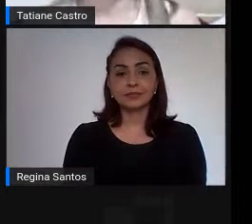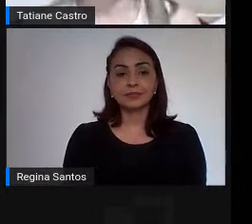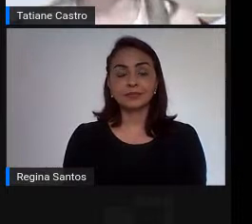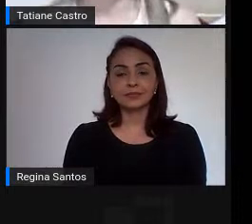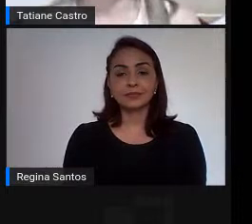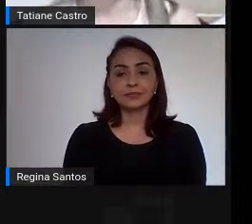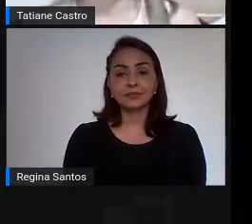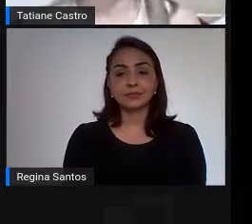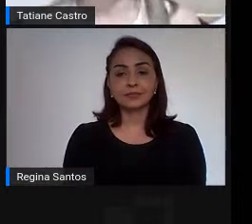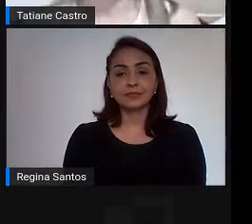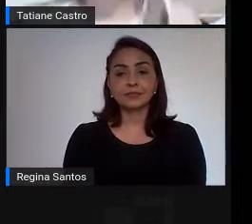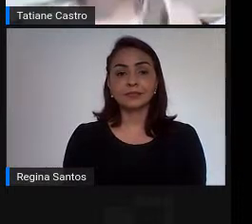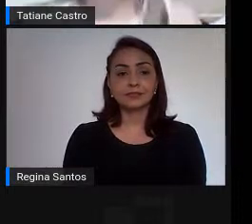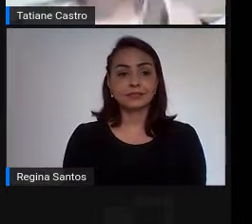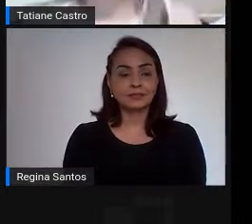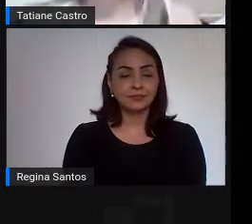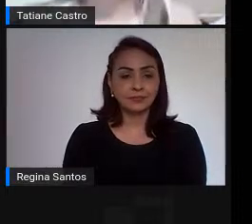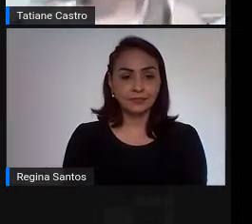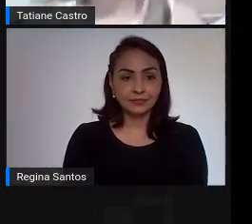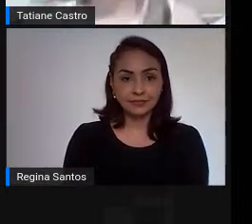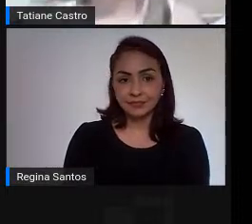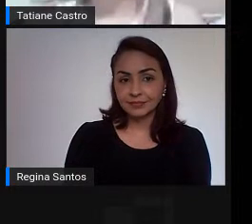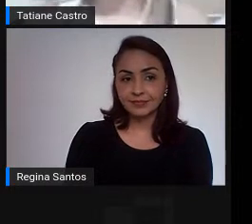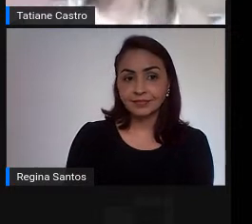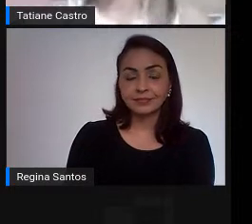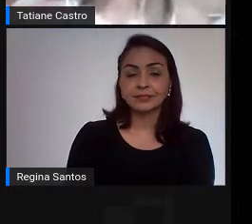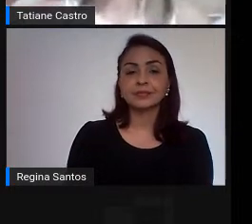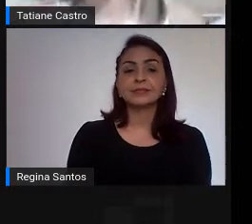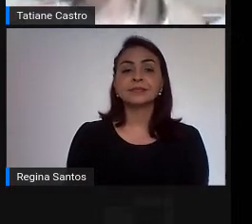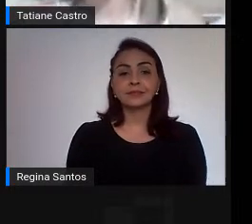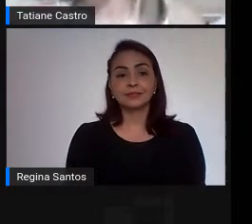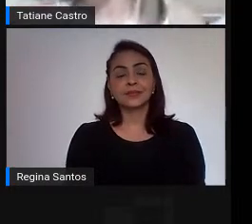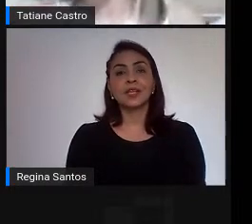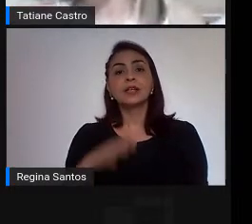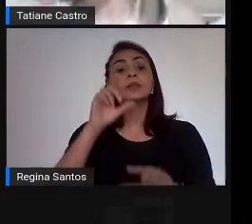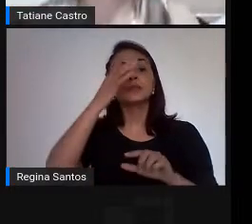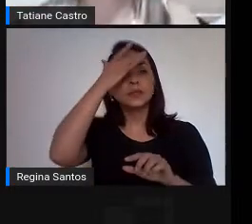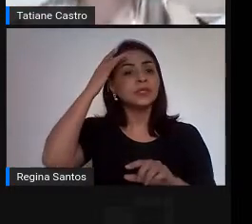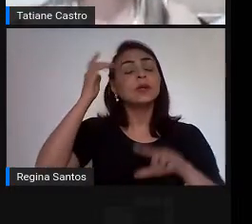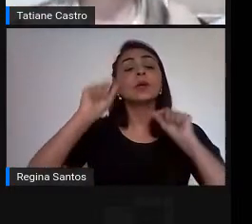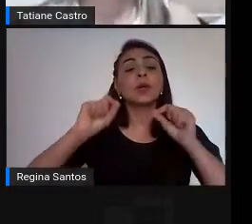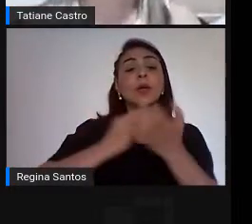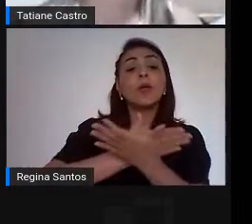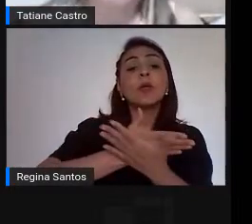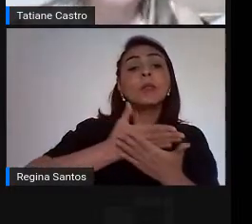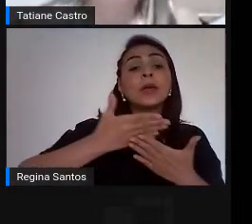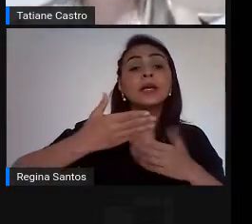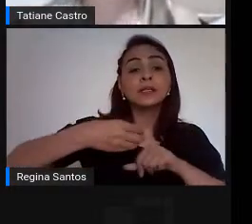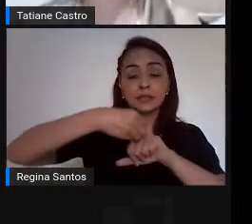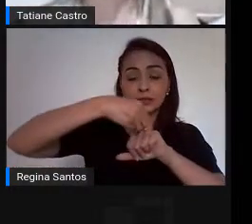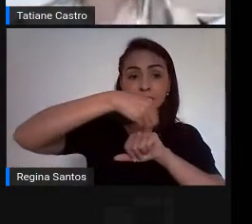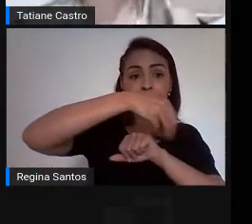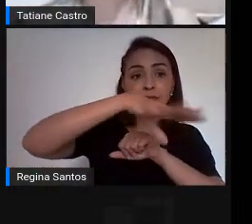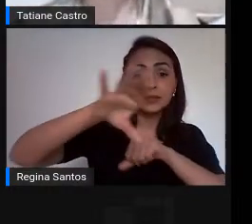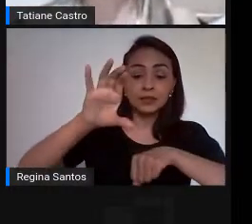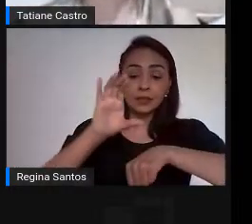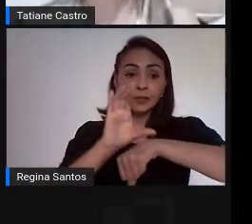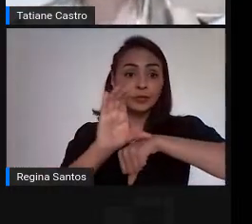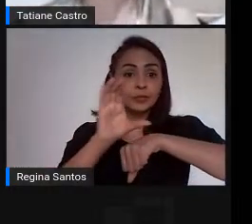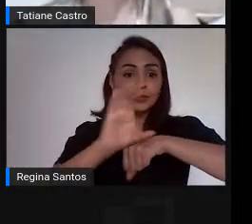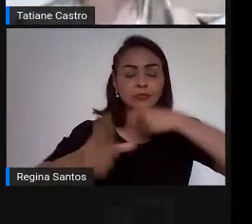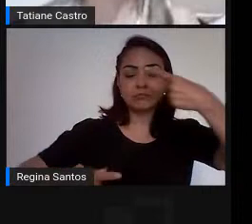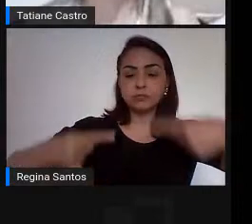começam a querer trazer para o curso essas discussões, a linguística aplicada também. Nós vamos ver...